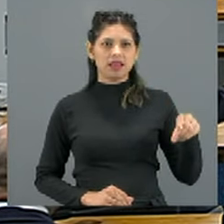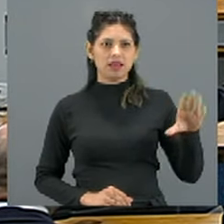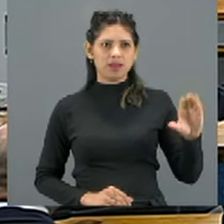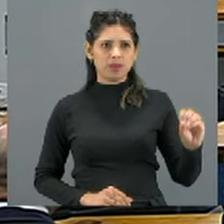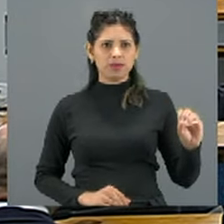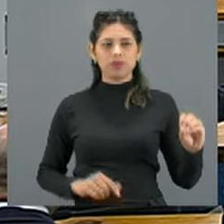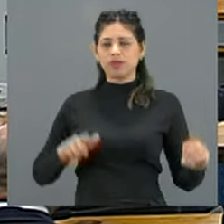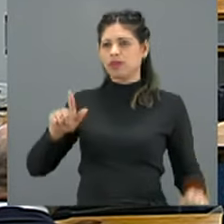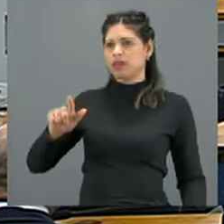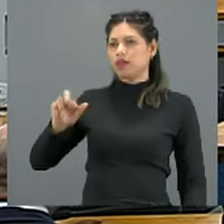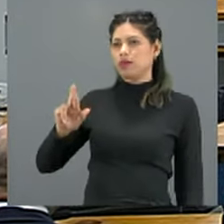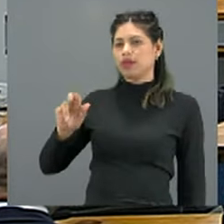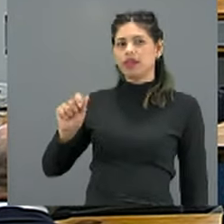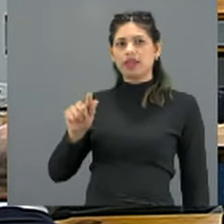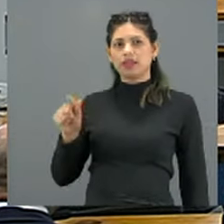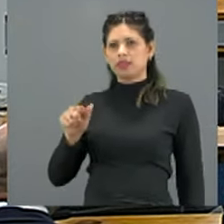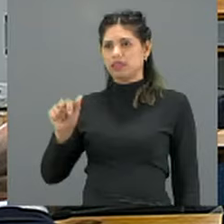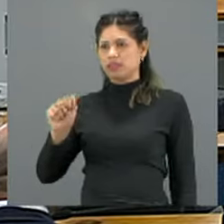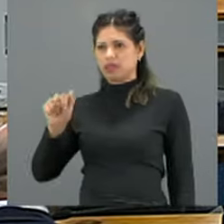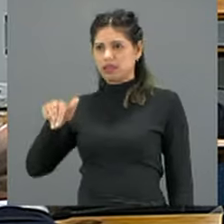Graziano. Só trocar.